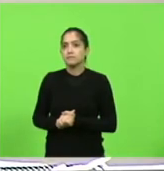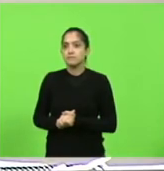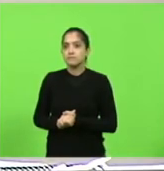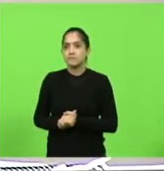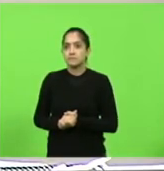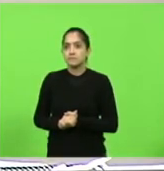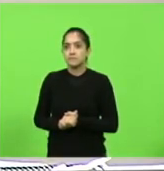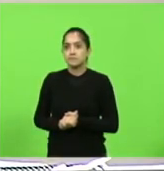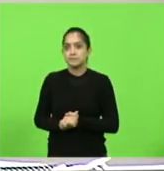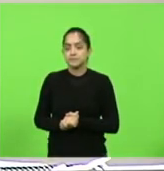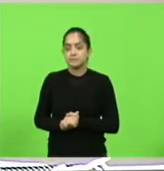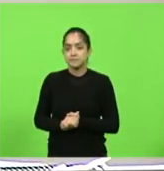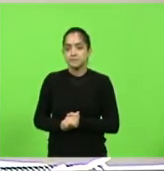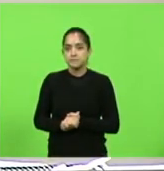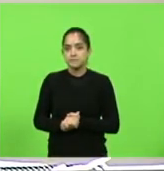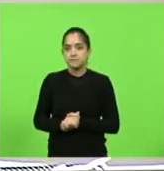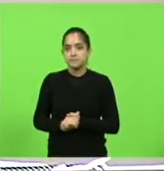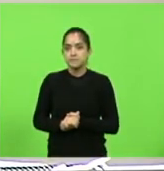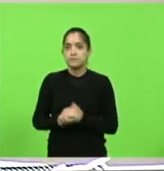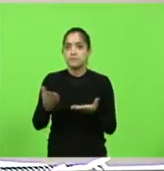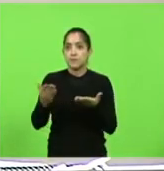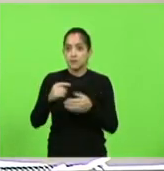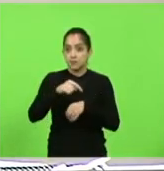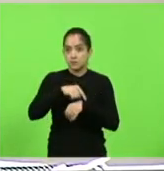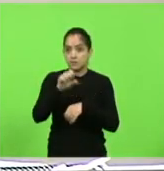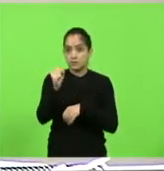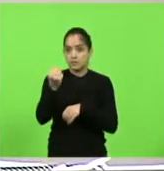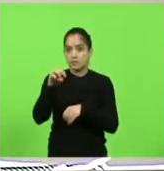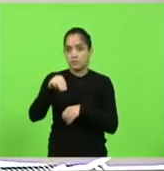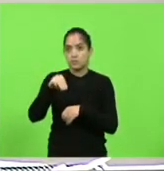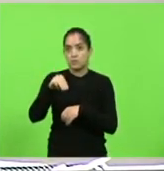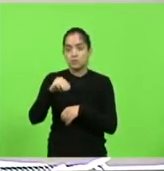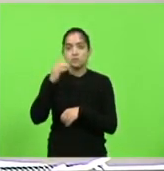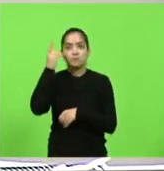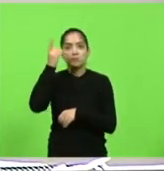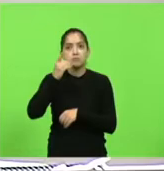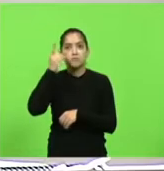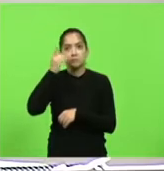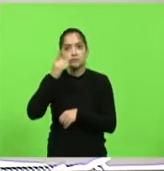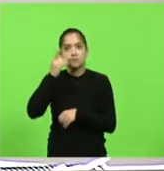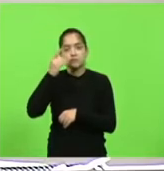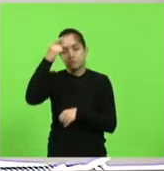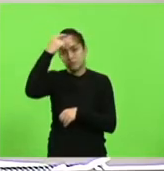deputada Luciane. Por 8 minutos, deputado Maurício Kudillac.